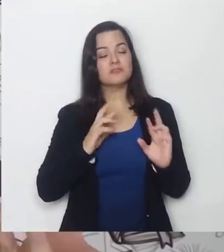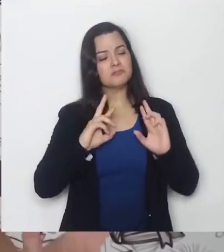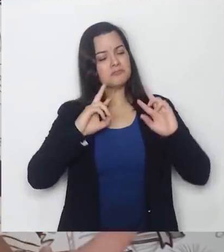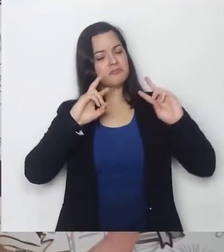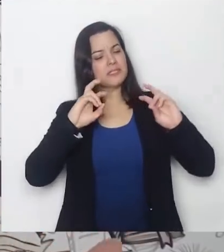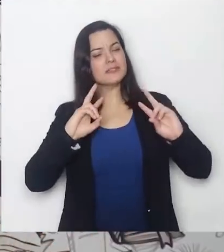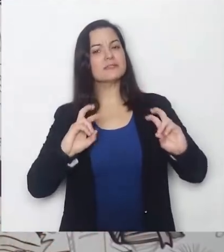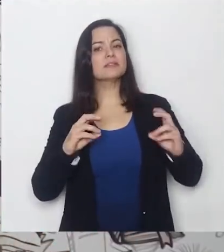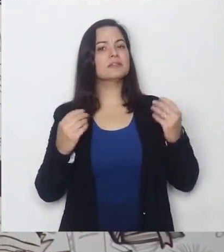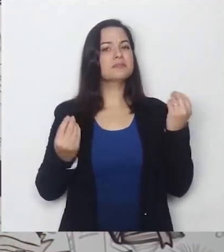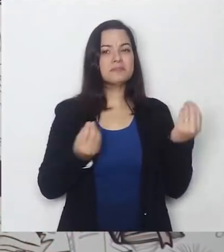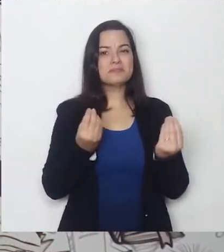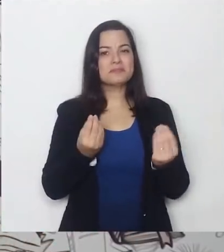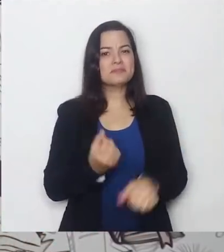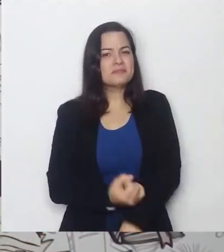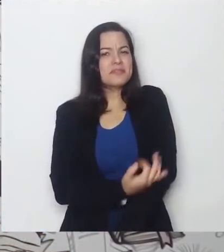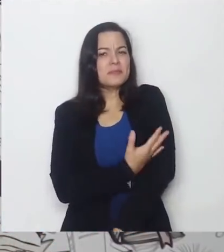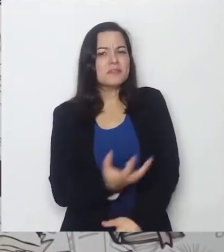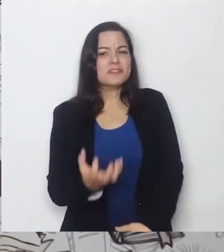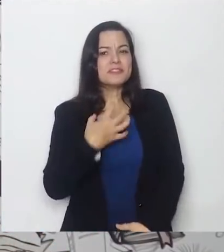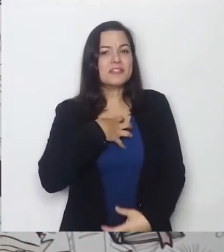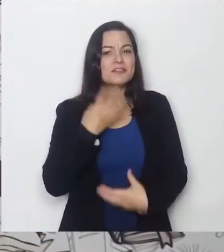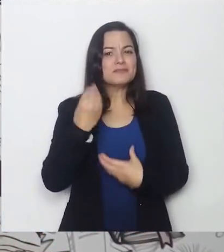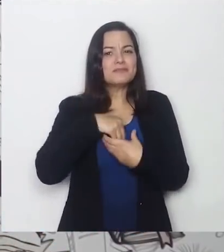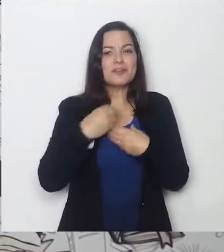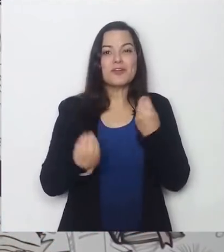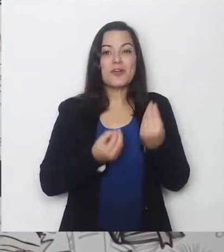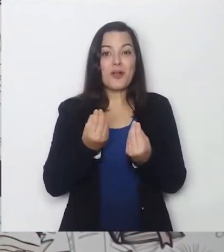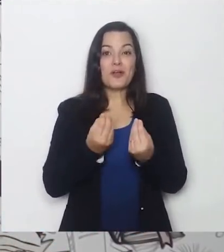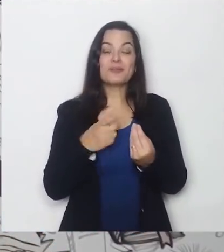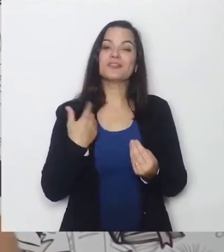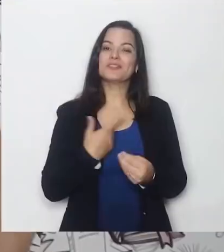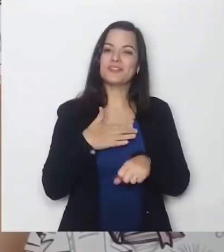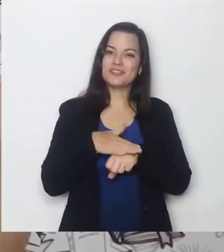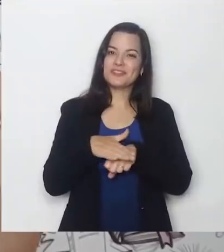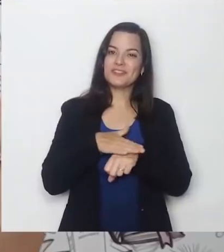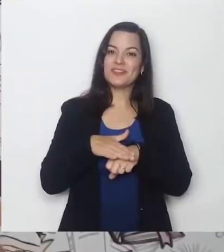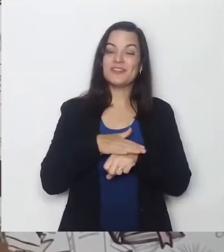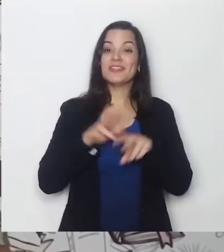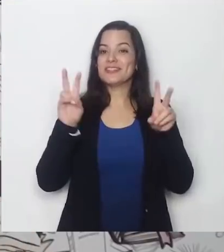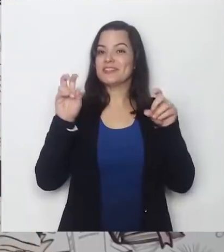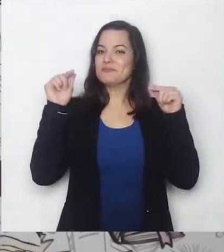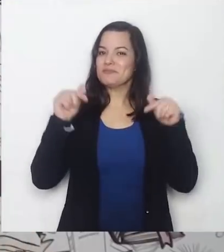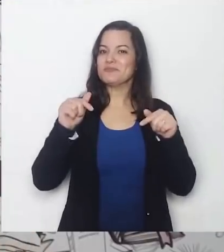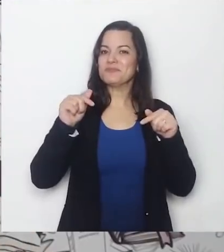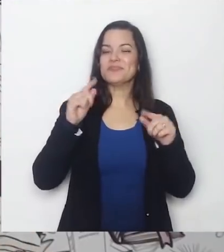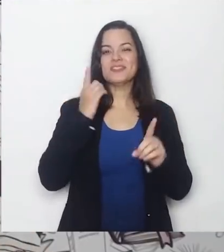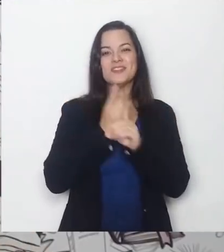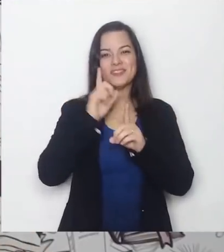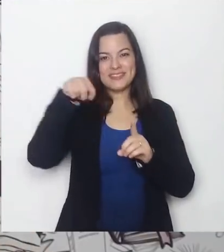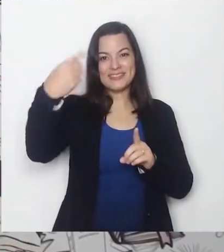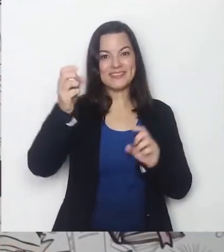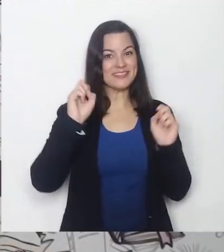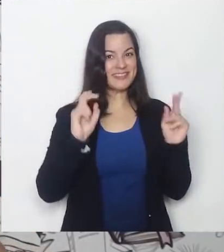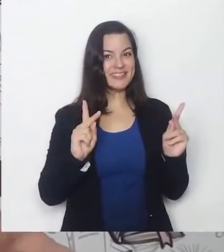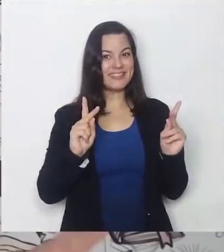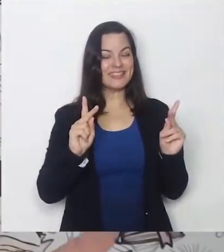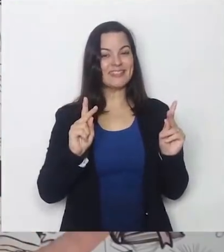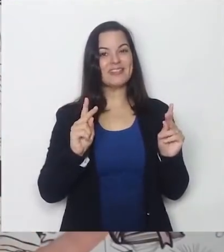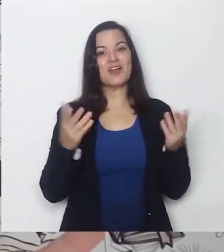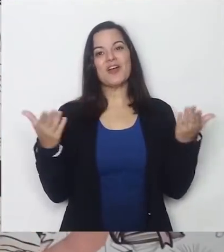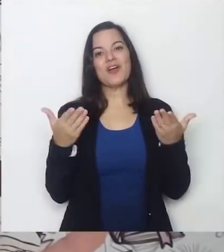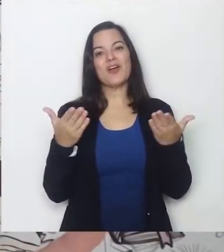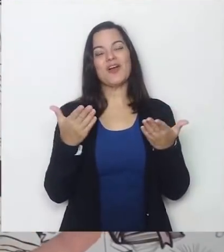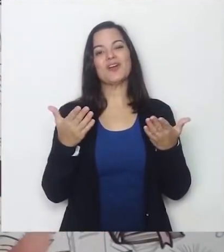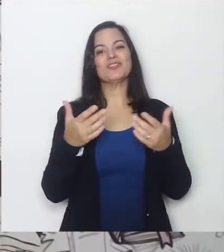de perceber essas emoções. E nós vamos falar sobre isso em outros encontros, tá bom? Então